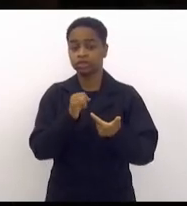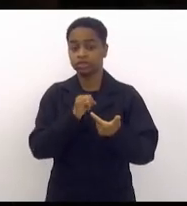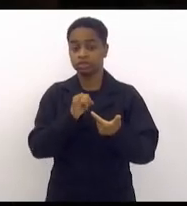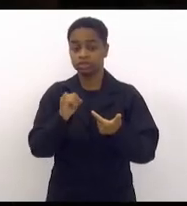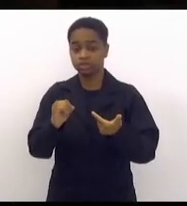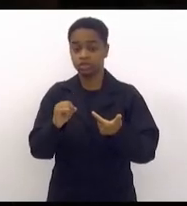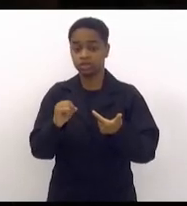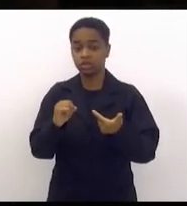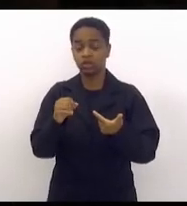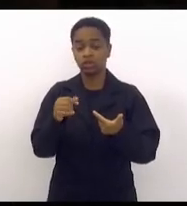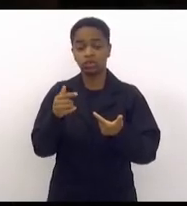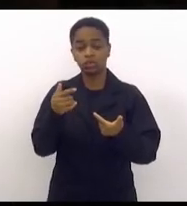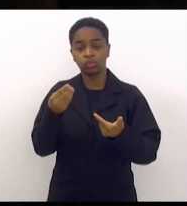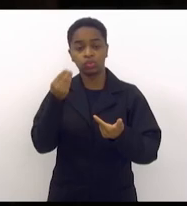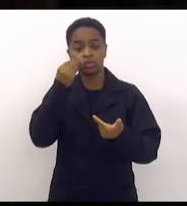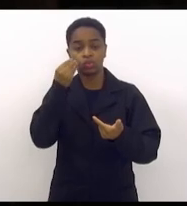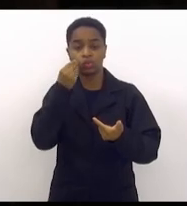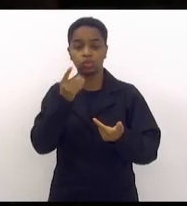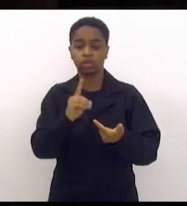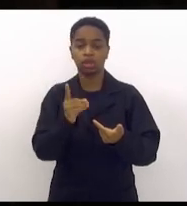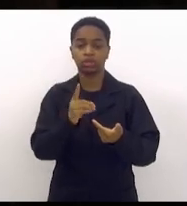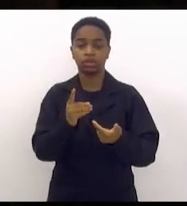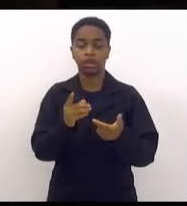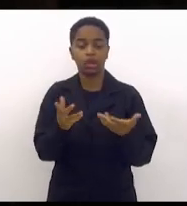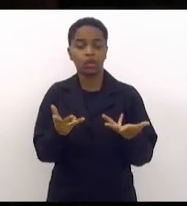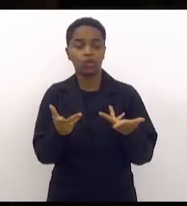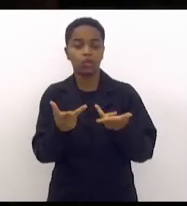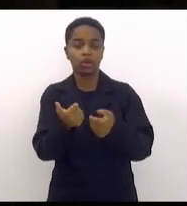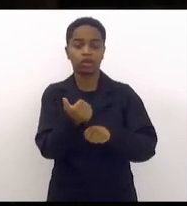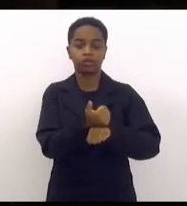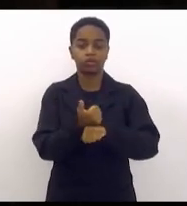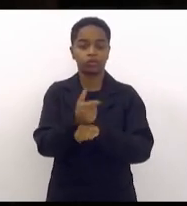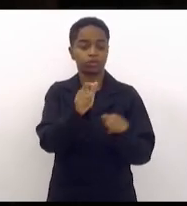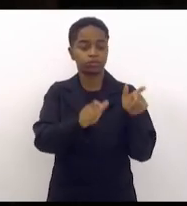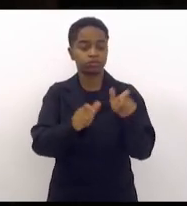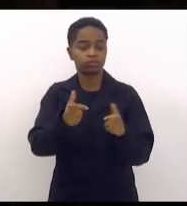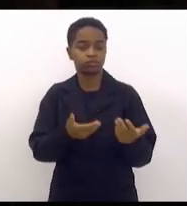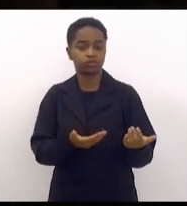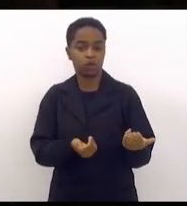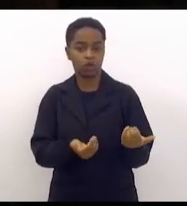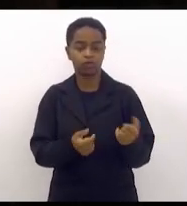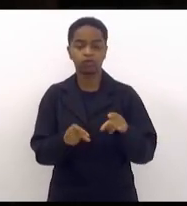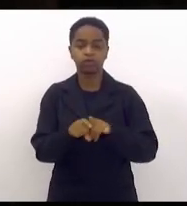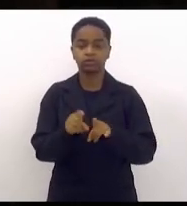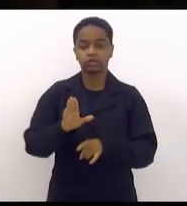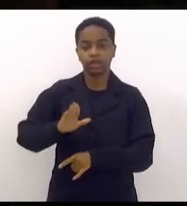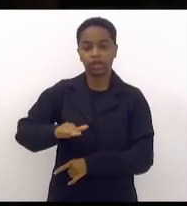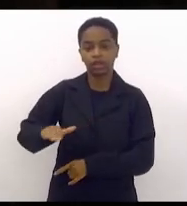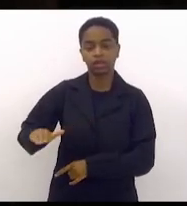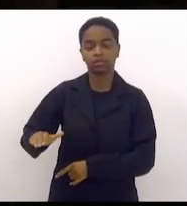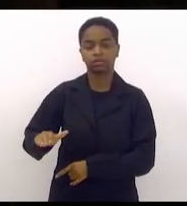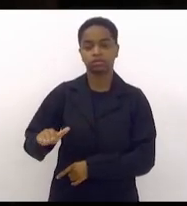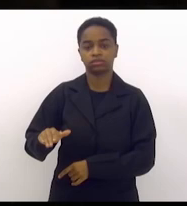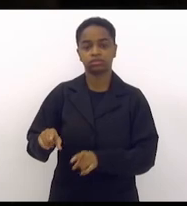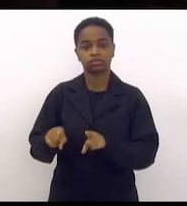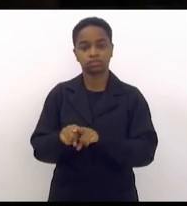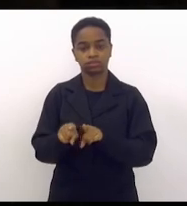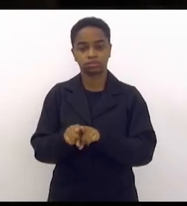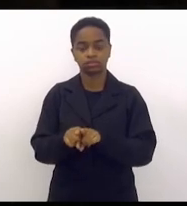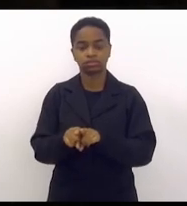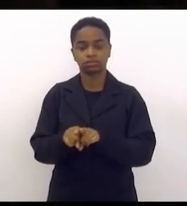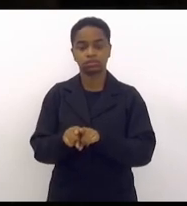buscar qualificação profissional dos nossos jovens das nossas crianças e dos